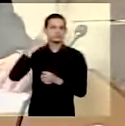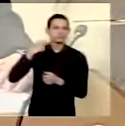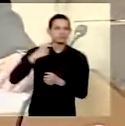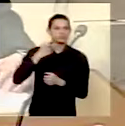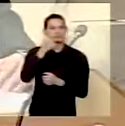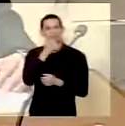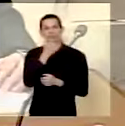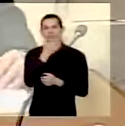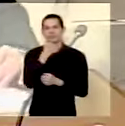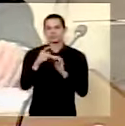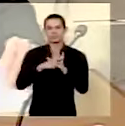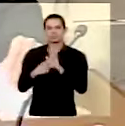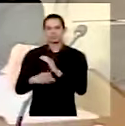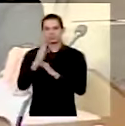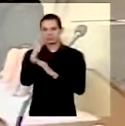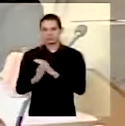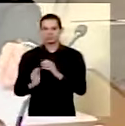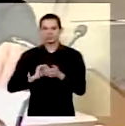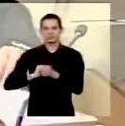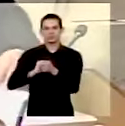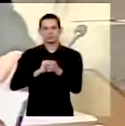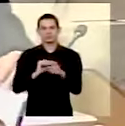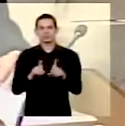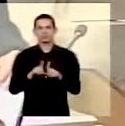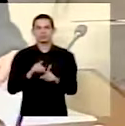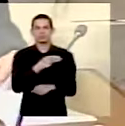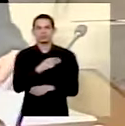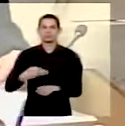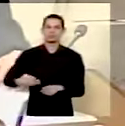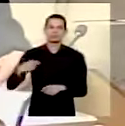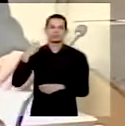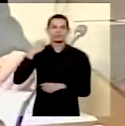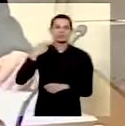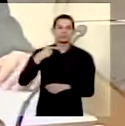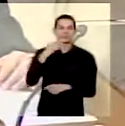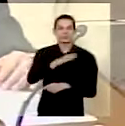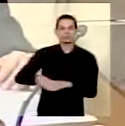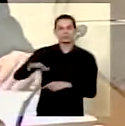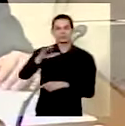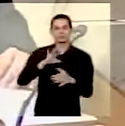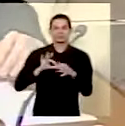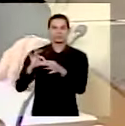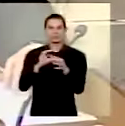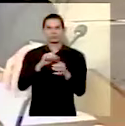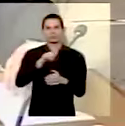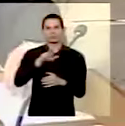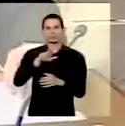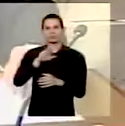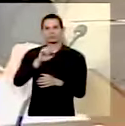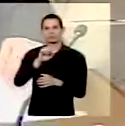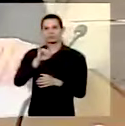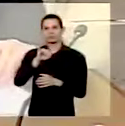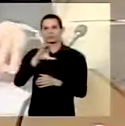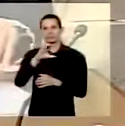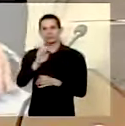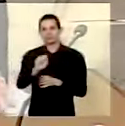advogadas brasileiros. Cumprimento a ministra advogada-geral da União, ministra Grace Maria Mendonça, na pessoa de